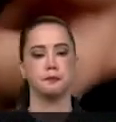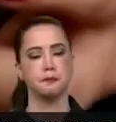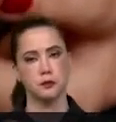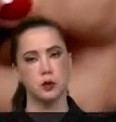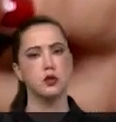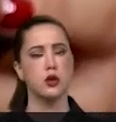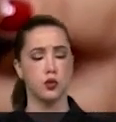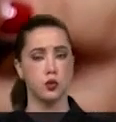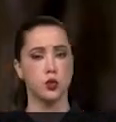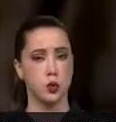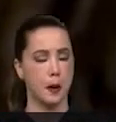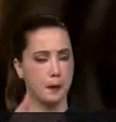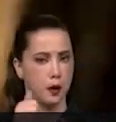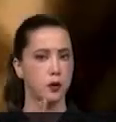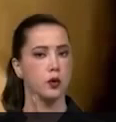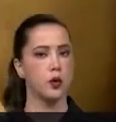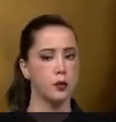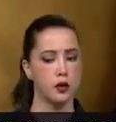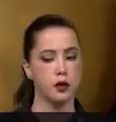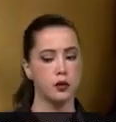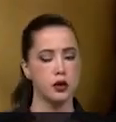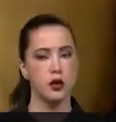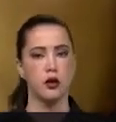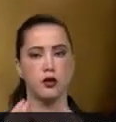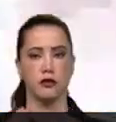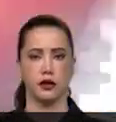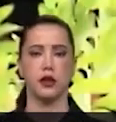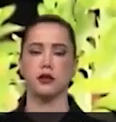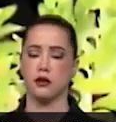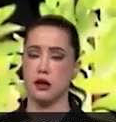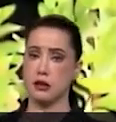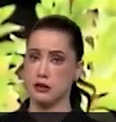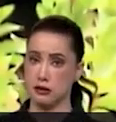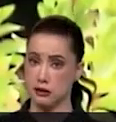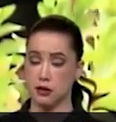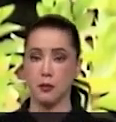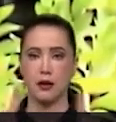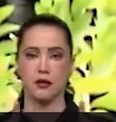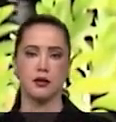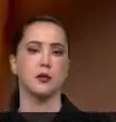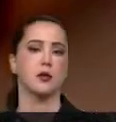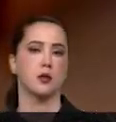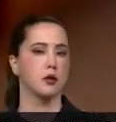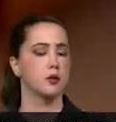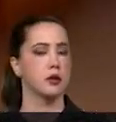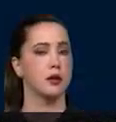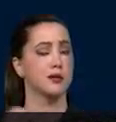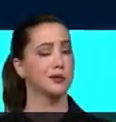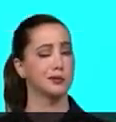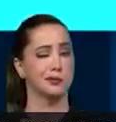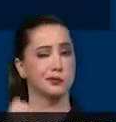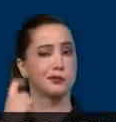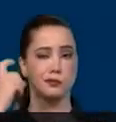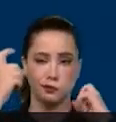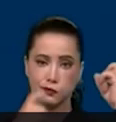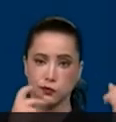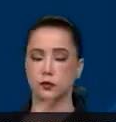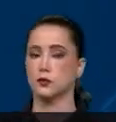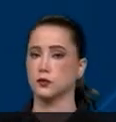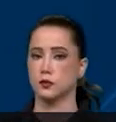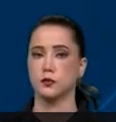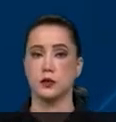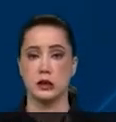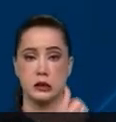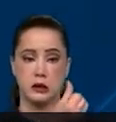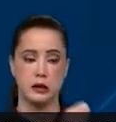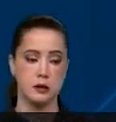ter contribuído para fortalecer laços e dar acesso à educação, há consequências muito preocupantes. Nos 6 primeiros meses